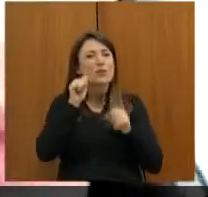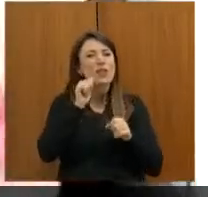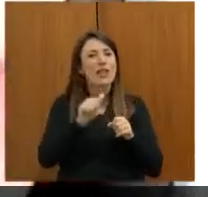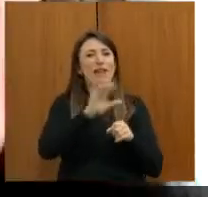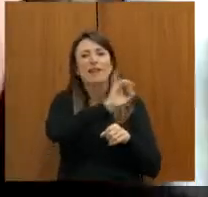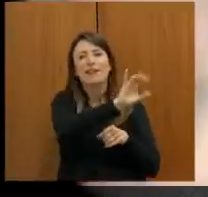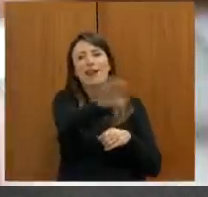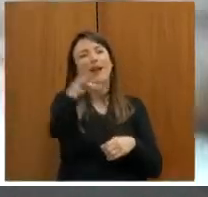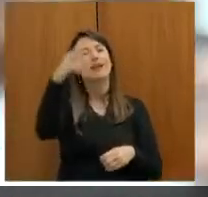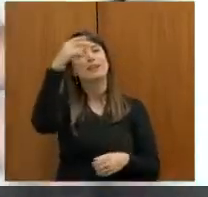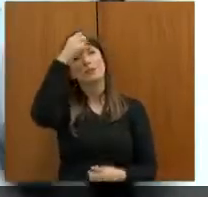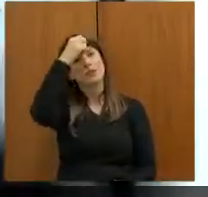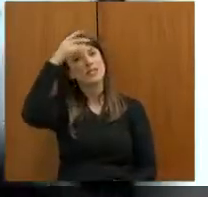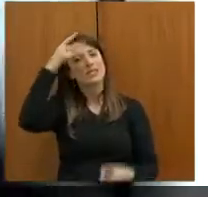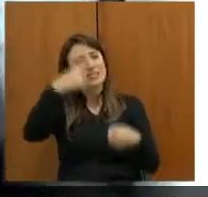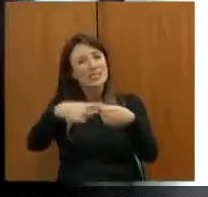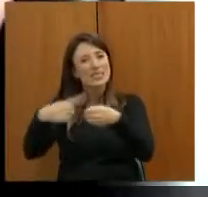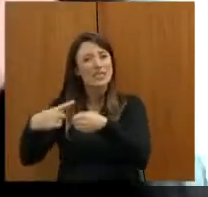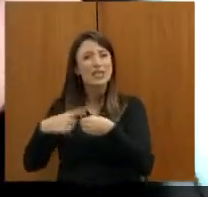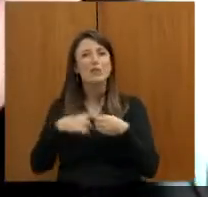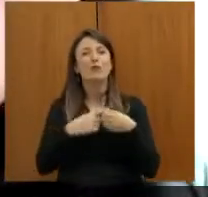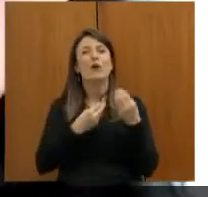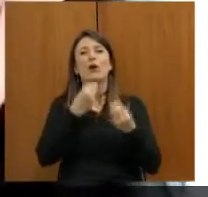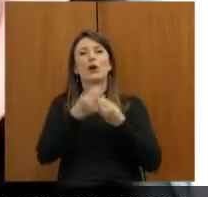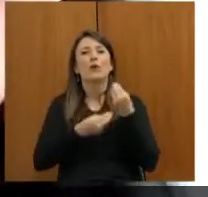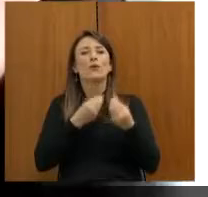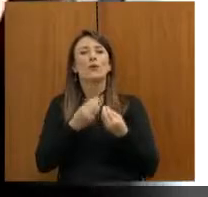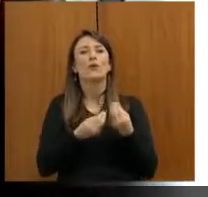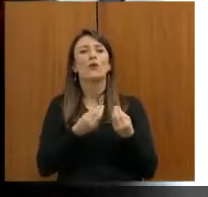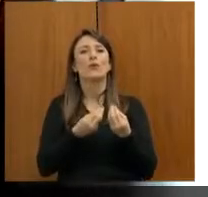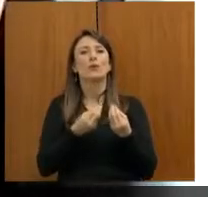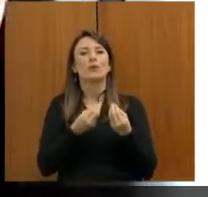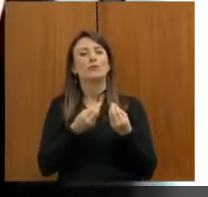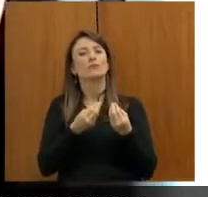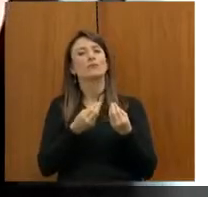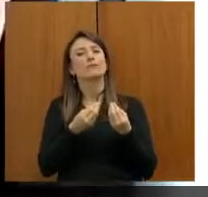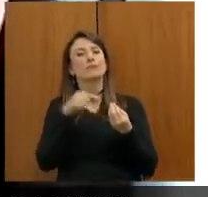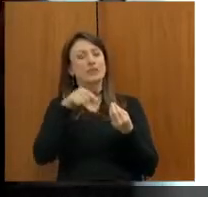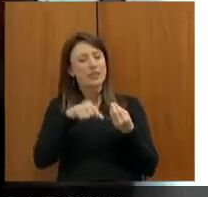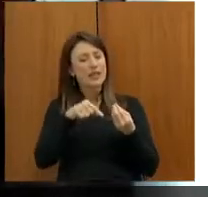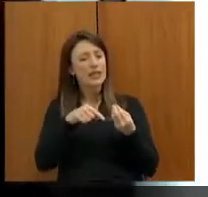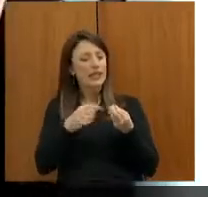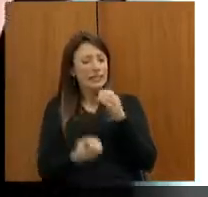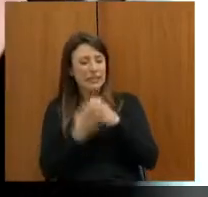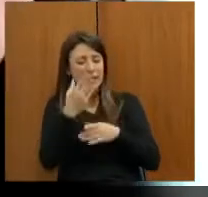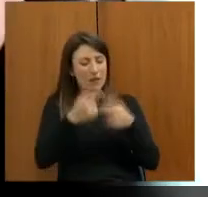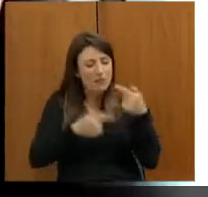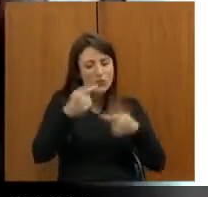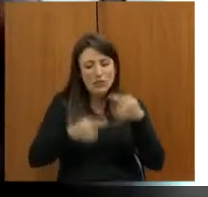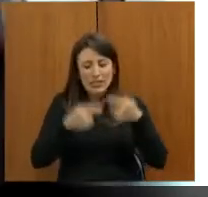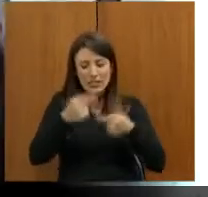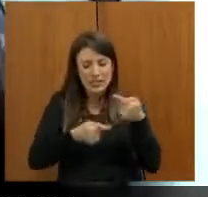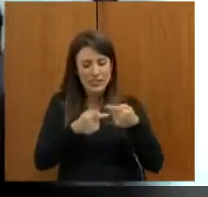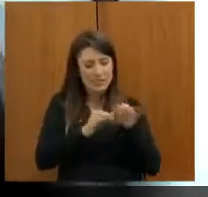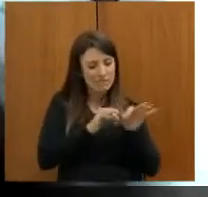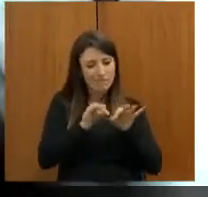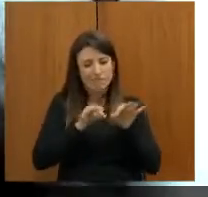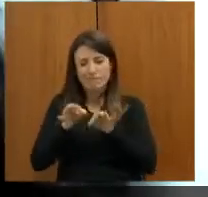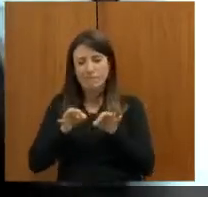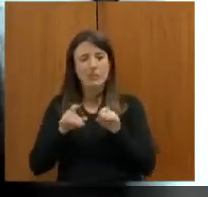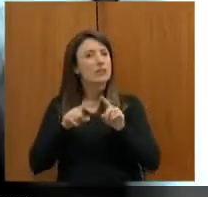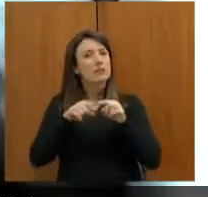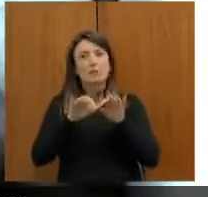EA desculpe minha filha ver como elaborar esse políticas de fomento né e elas não tão